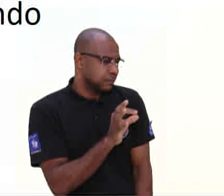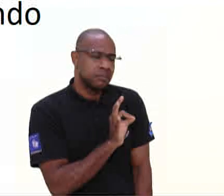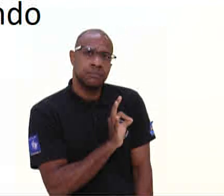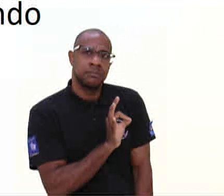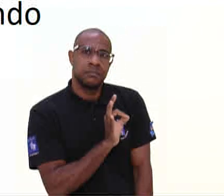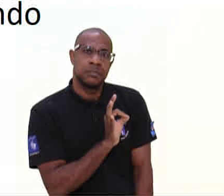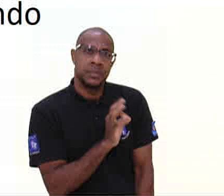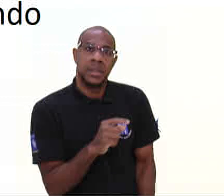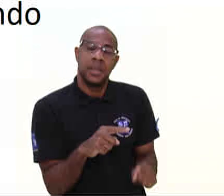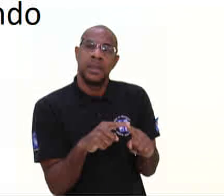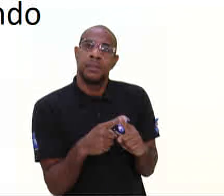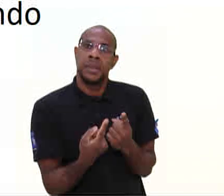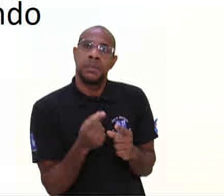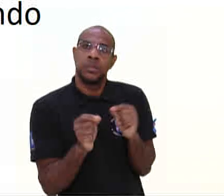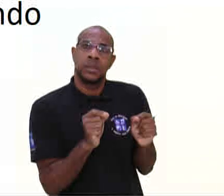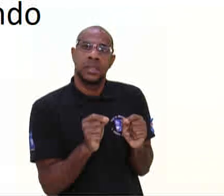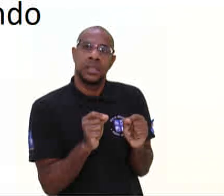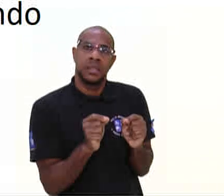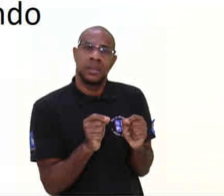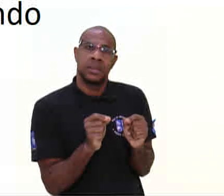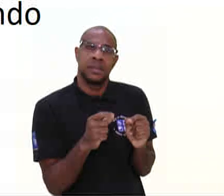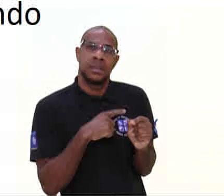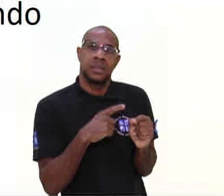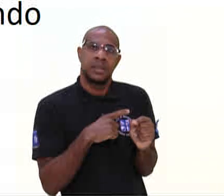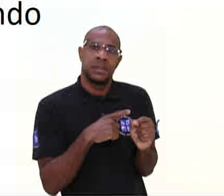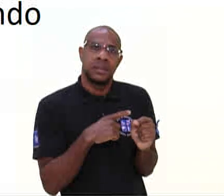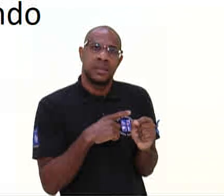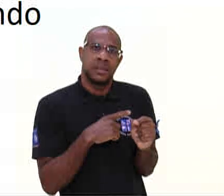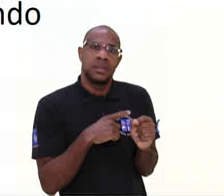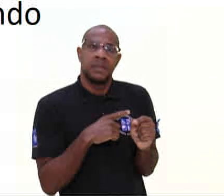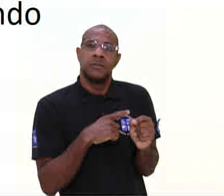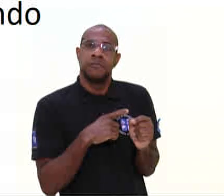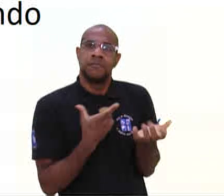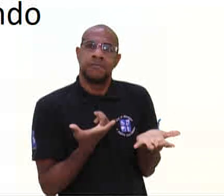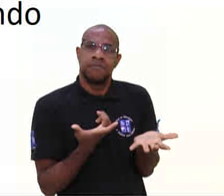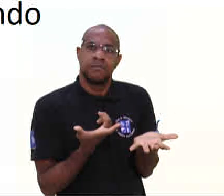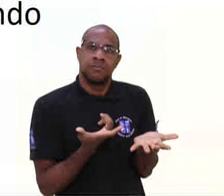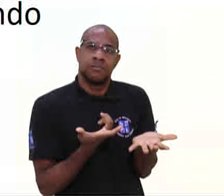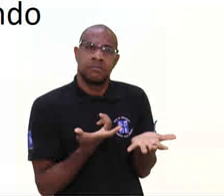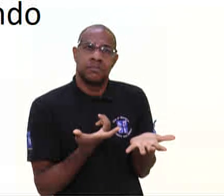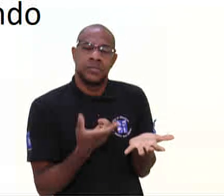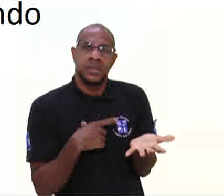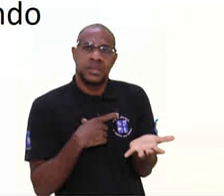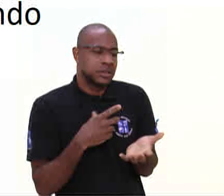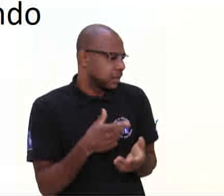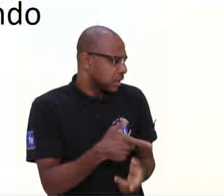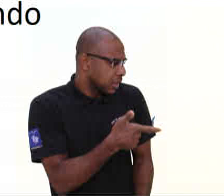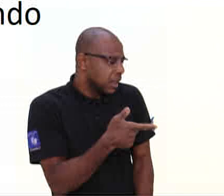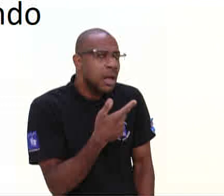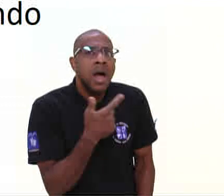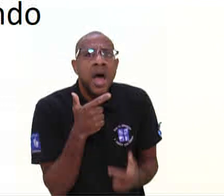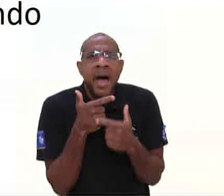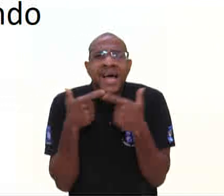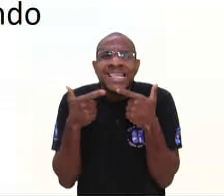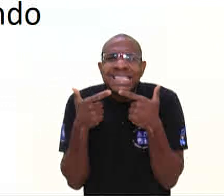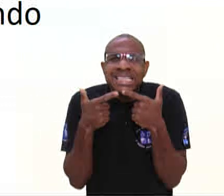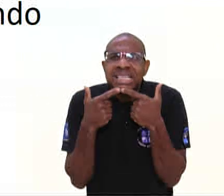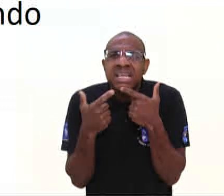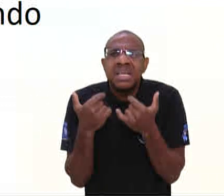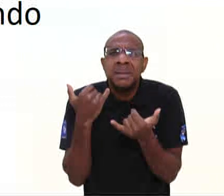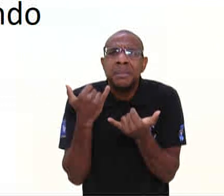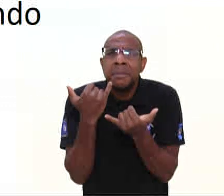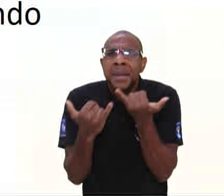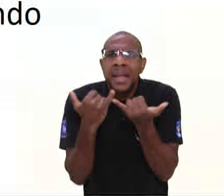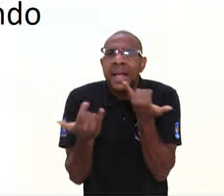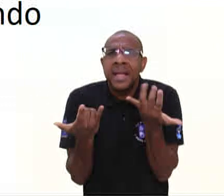por defeito, como nasceu, arrebitado de beiços, esse figurava rindo feito pessoa, cara de gente, cara